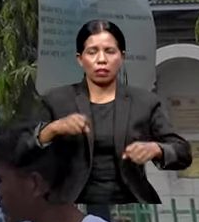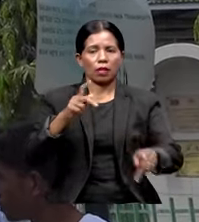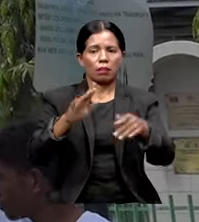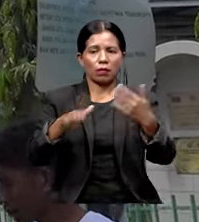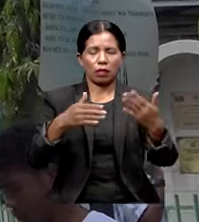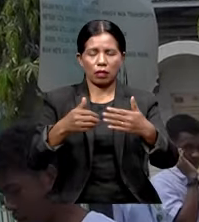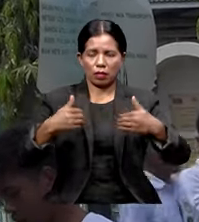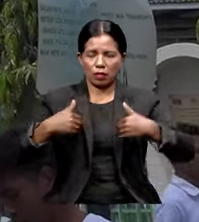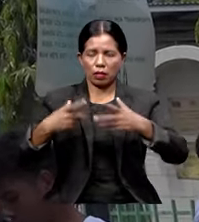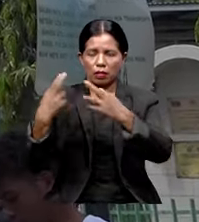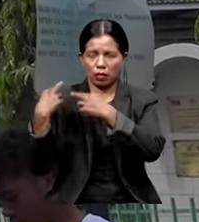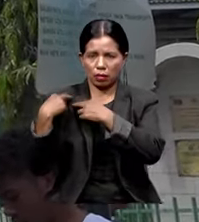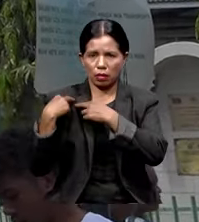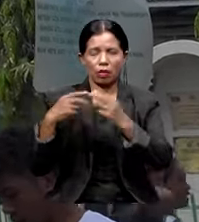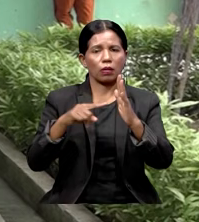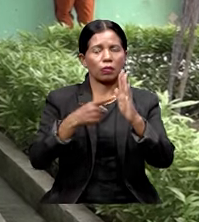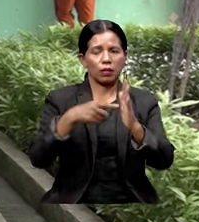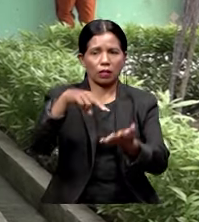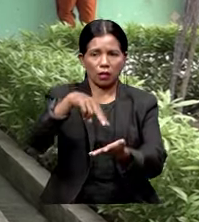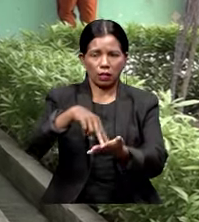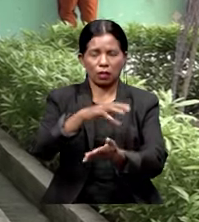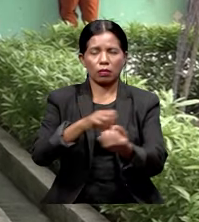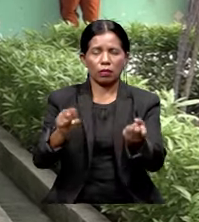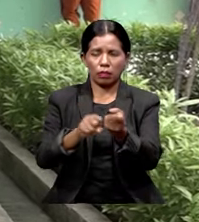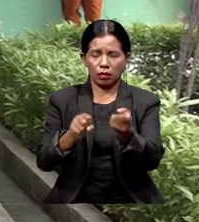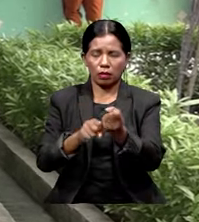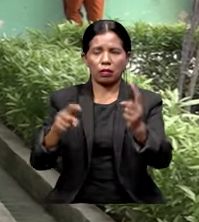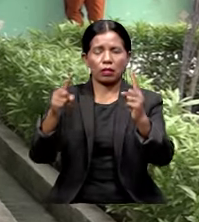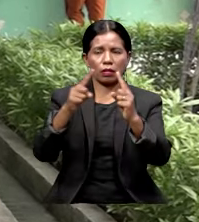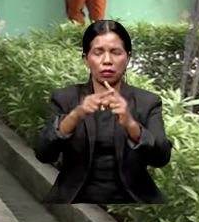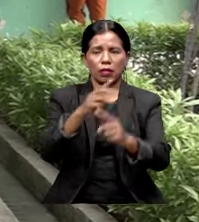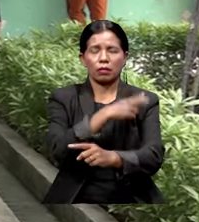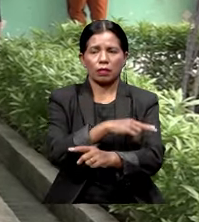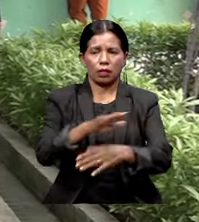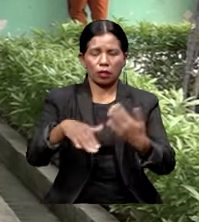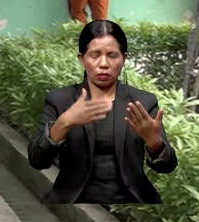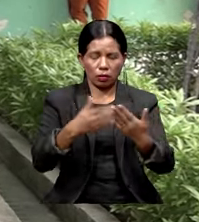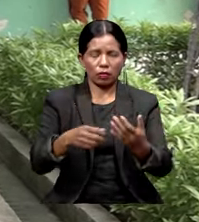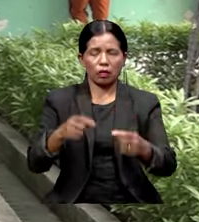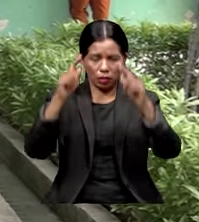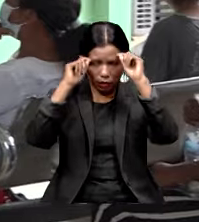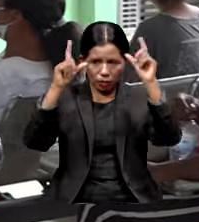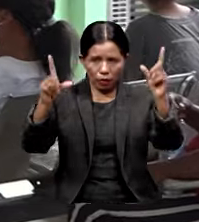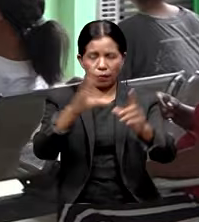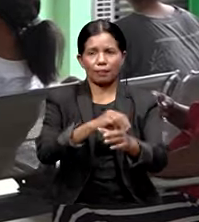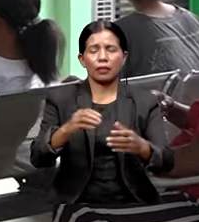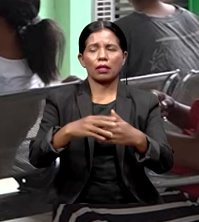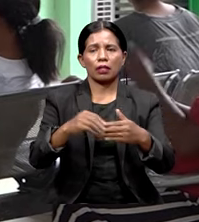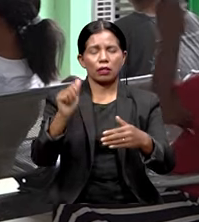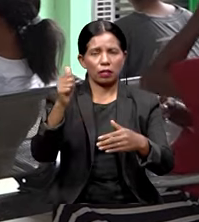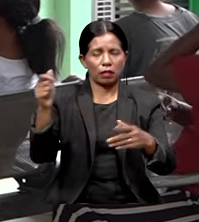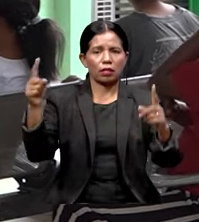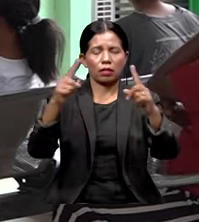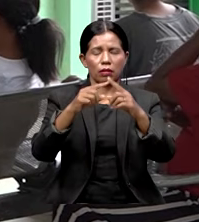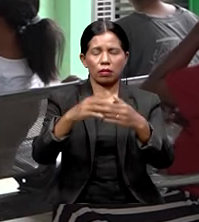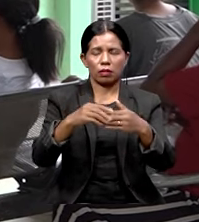ni responsabilidade, no ne ha estabelece contribuição e facilidade saúde sira e a Timor-Leste, ha centavos sanolu, to dólar